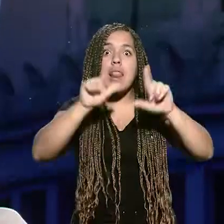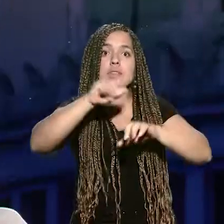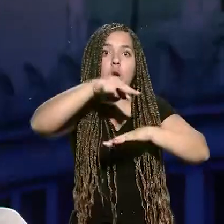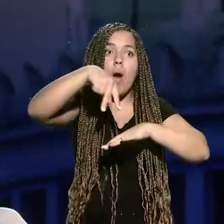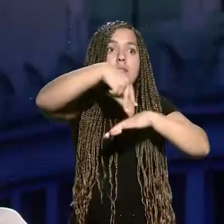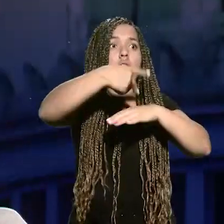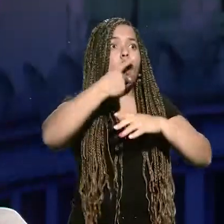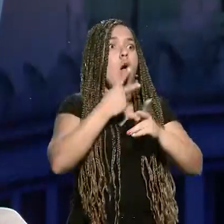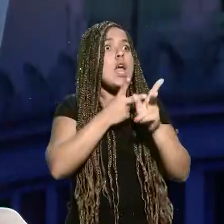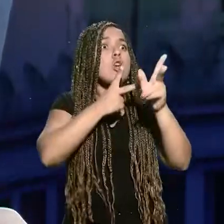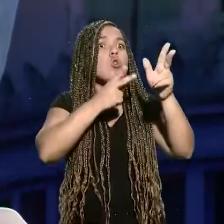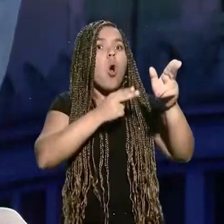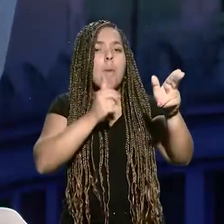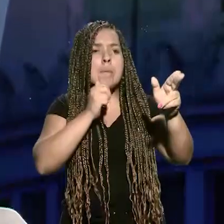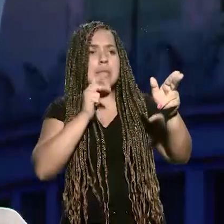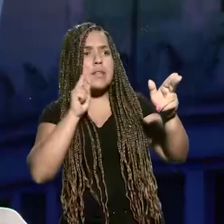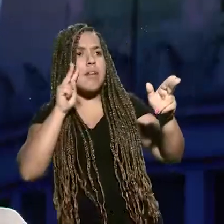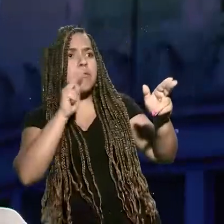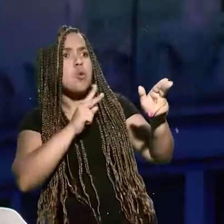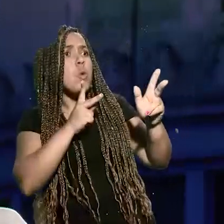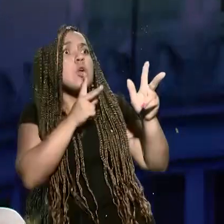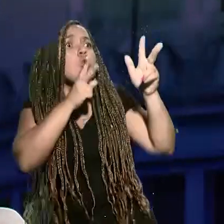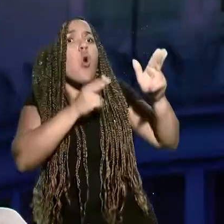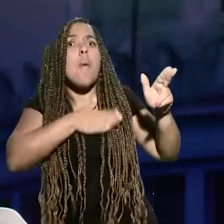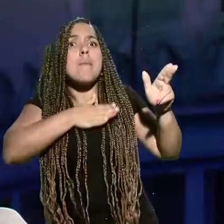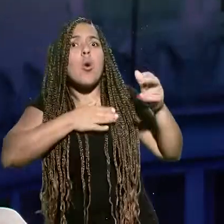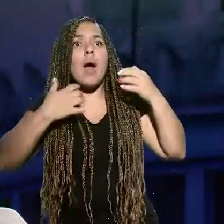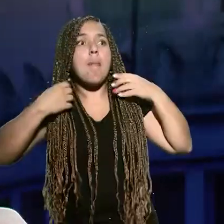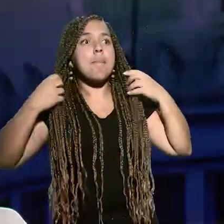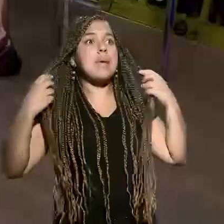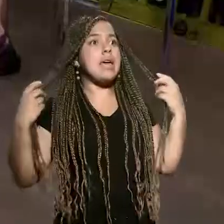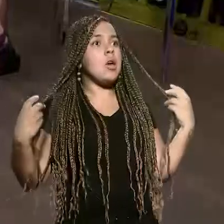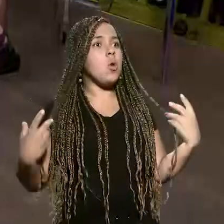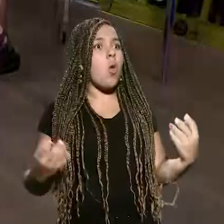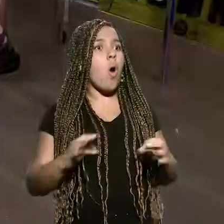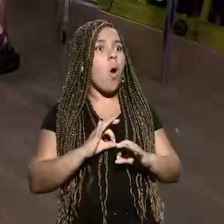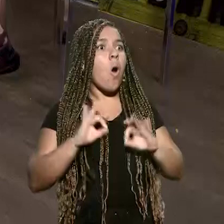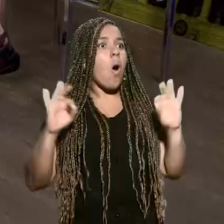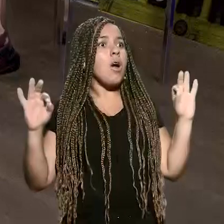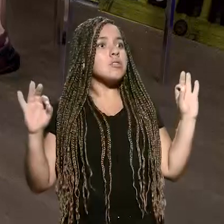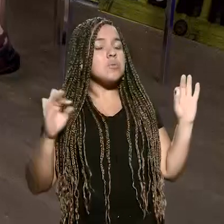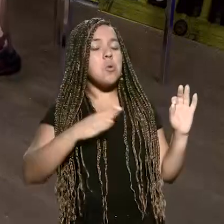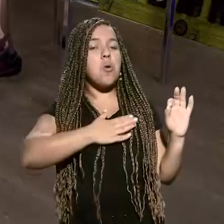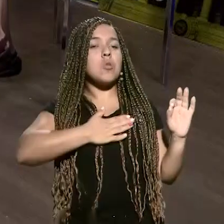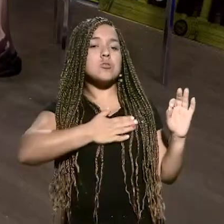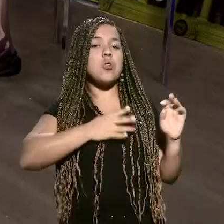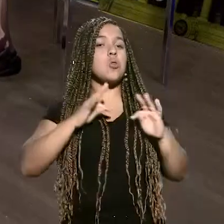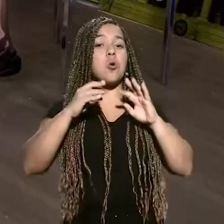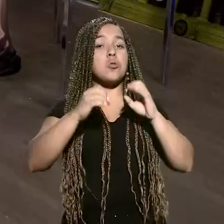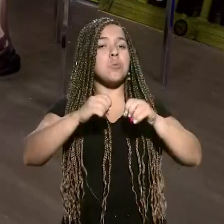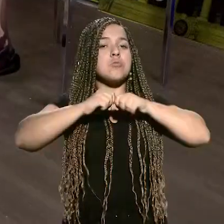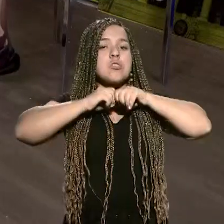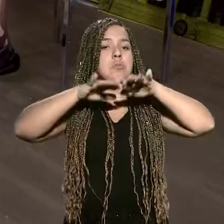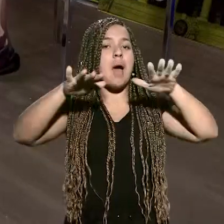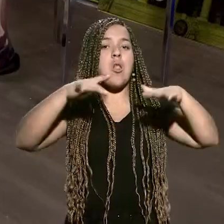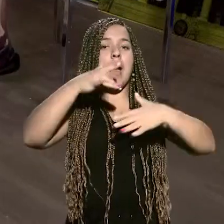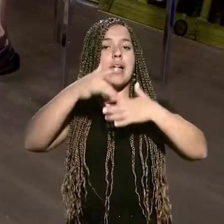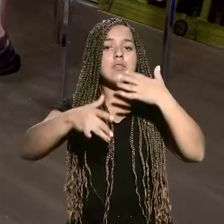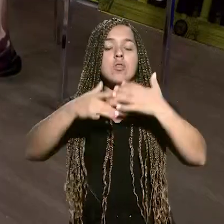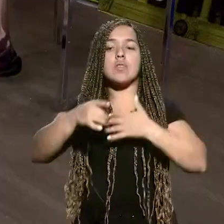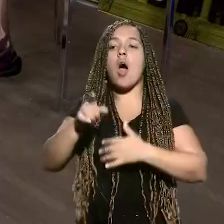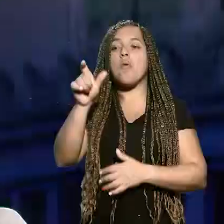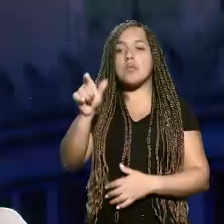olha o meu cabelo, que foi linda, né, viralizou aquela história. Sim. Janete, você é professora de História, né,